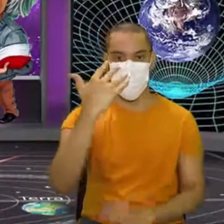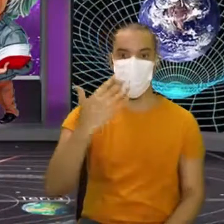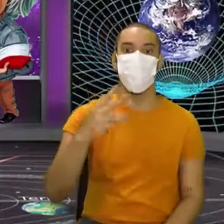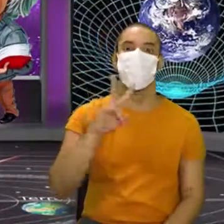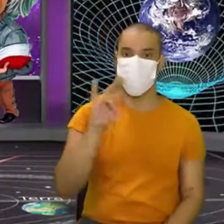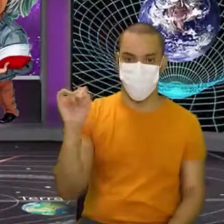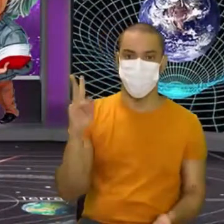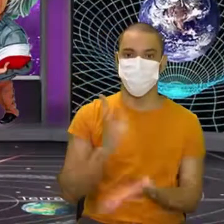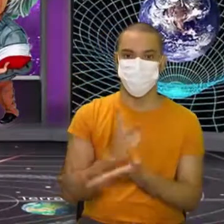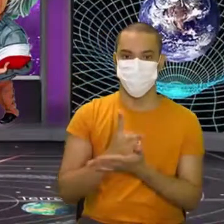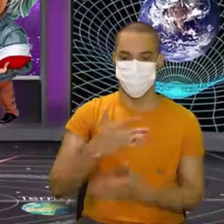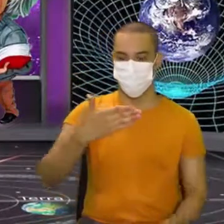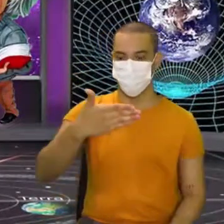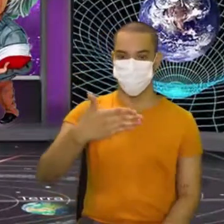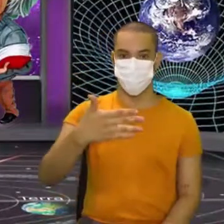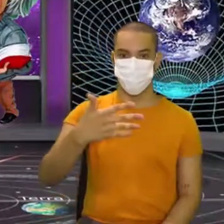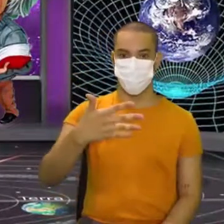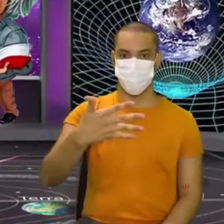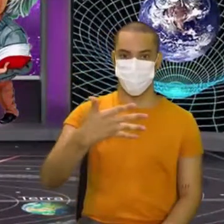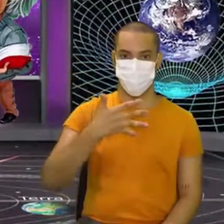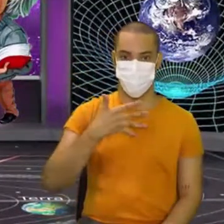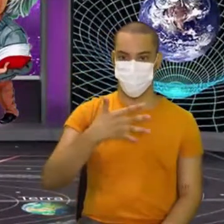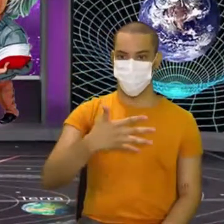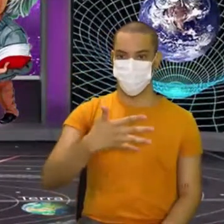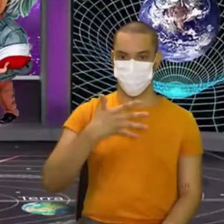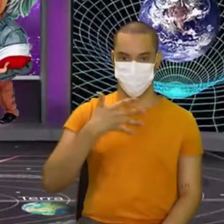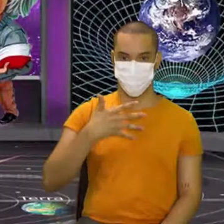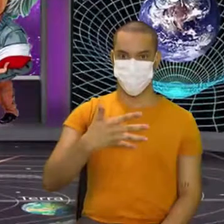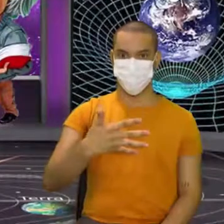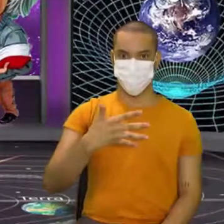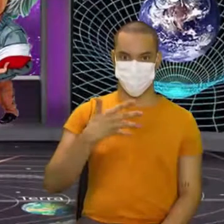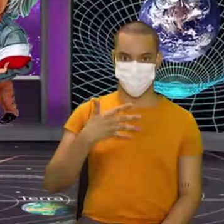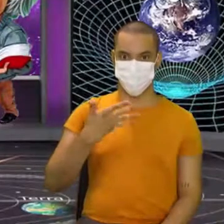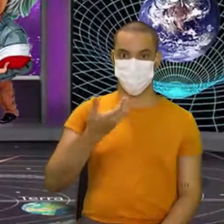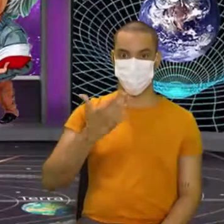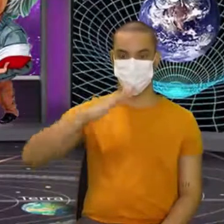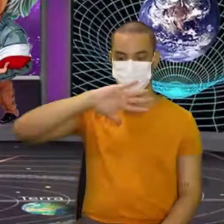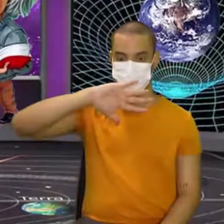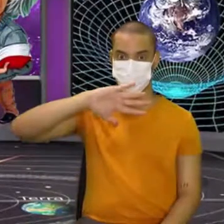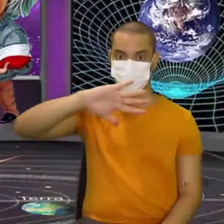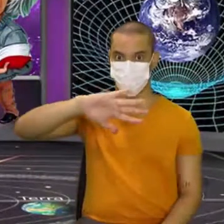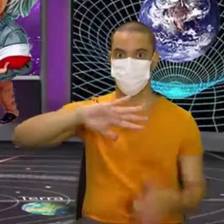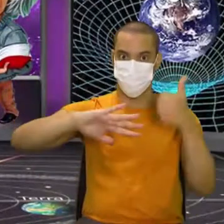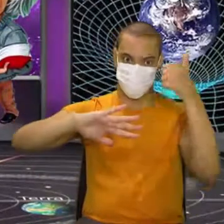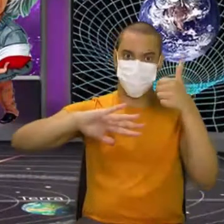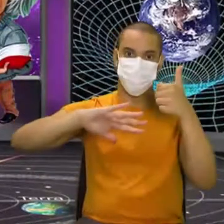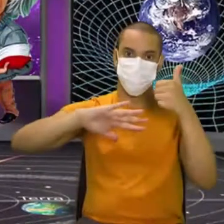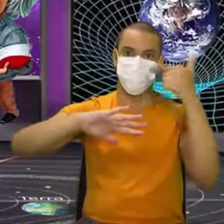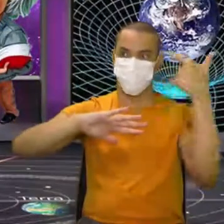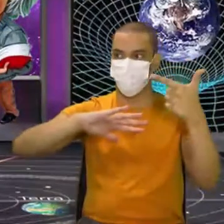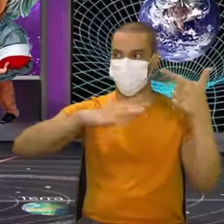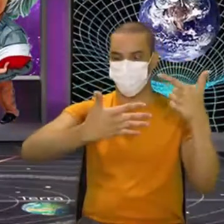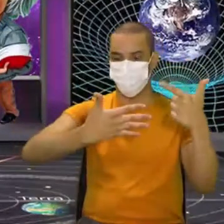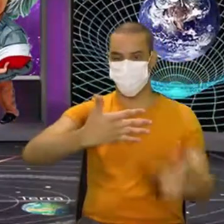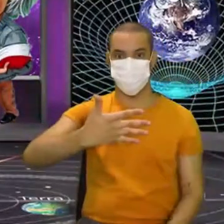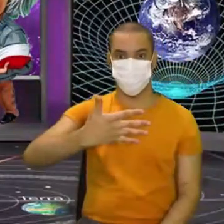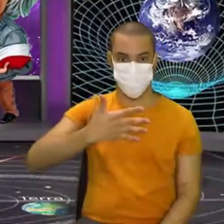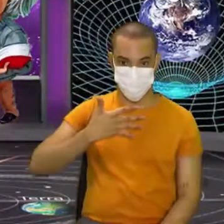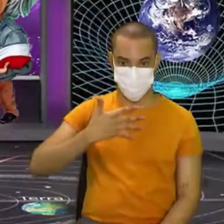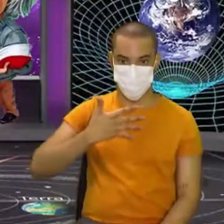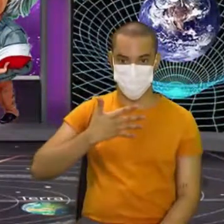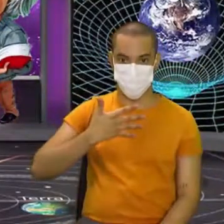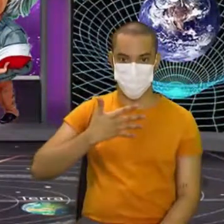continua para cá então eu ia fazer o quê para dentro da TV certo então sai você fazer essa situação